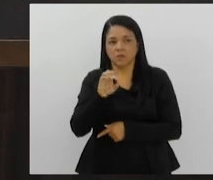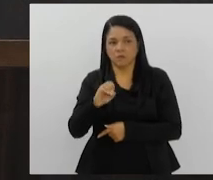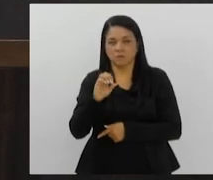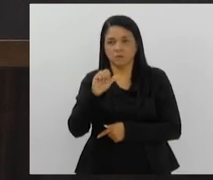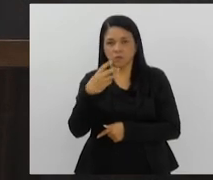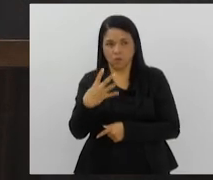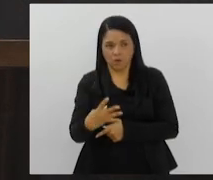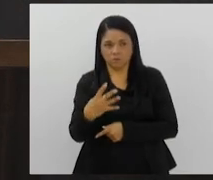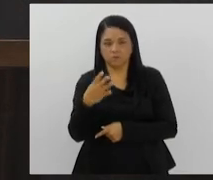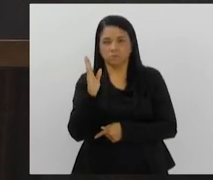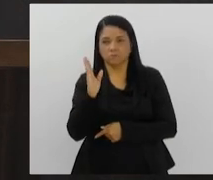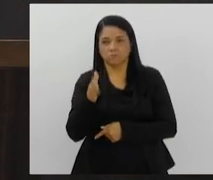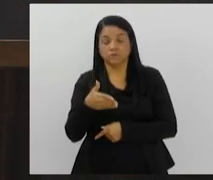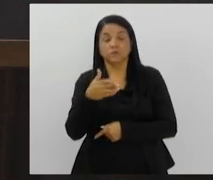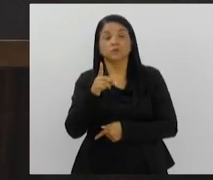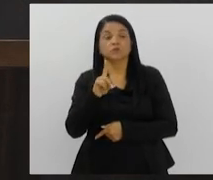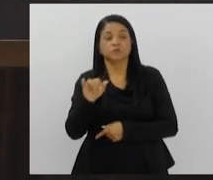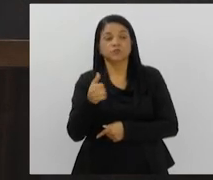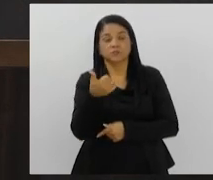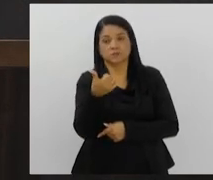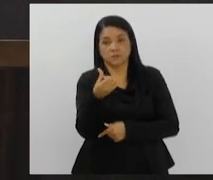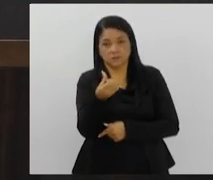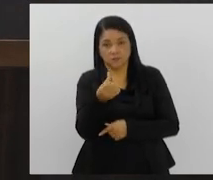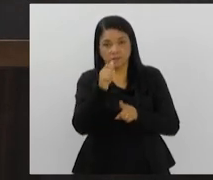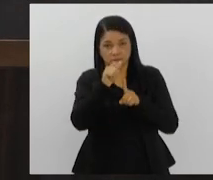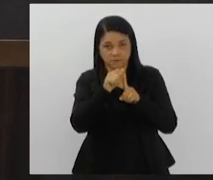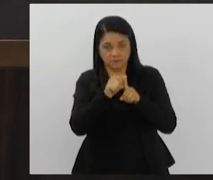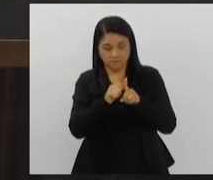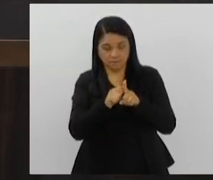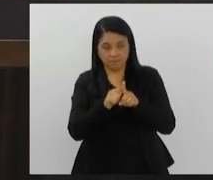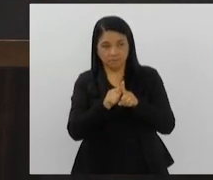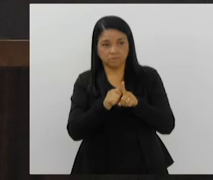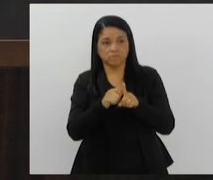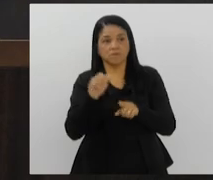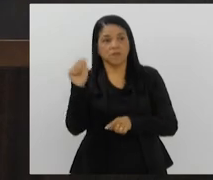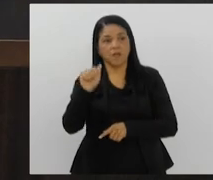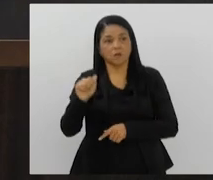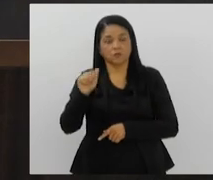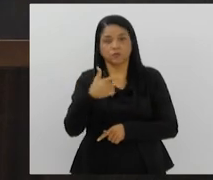6.504, de 16 de agosto de 2013.